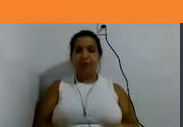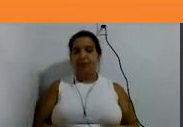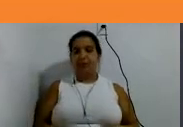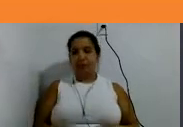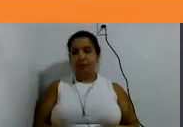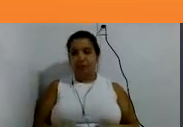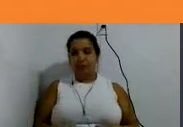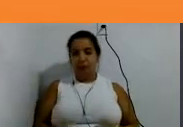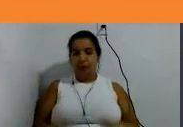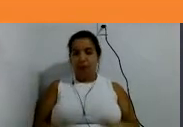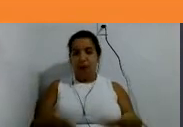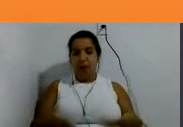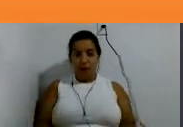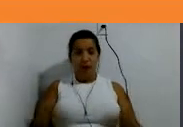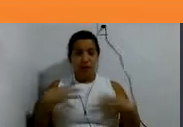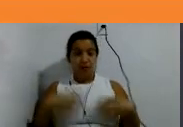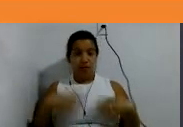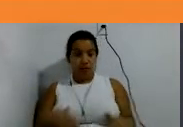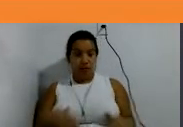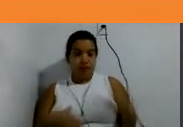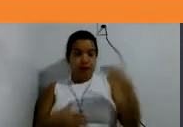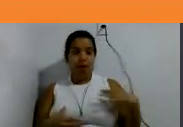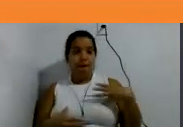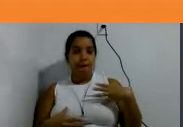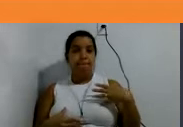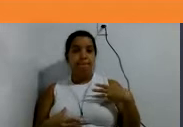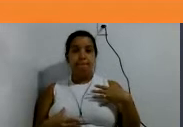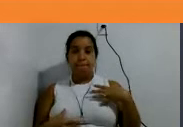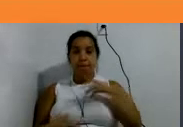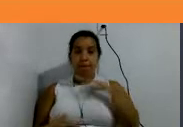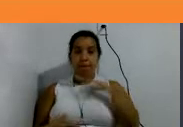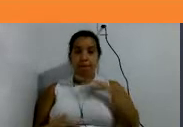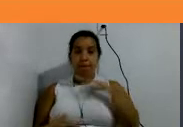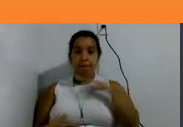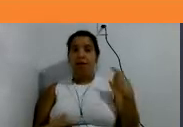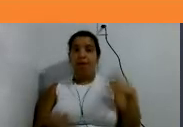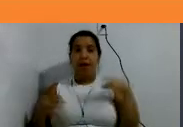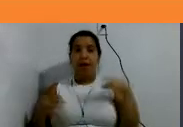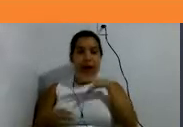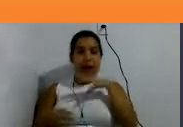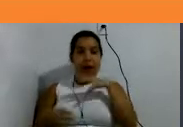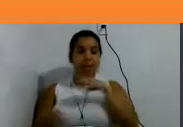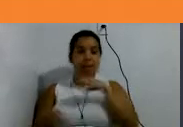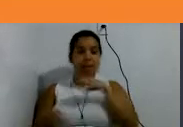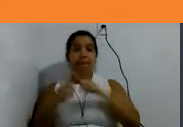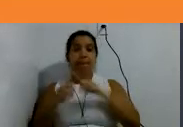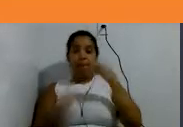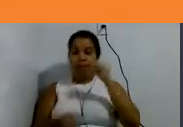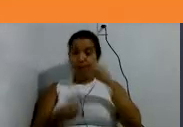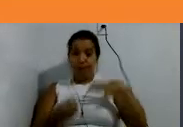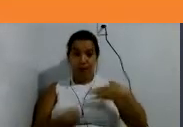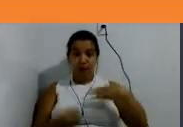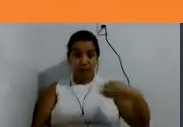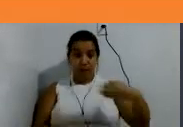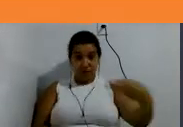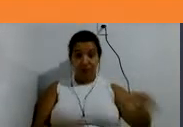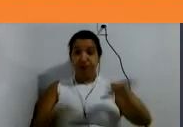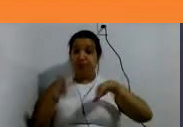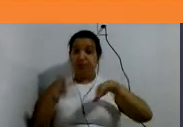seja, ele nasce, cresce, reproduz e morre de forma mais rápida. Só que a reprodução aumenta. Então, se a gente